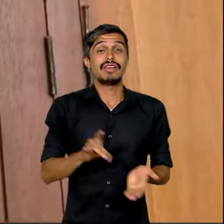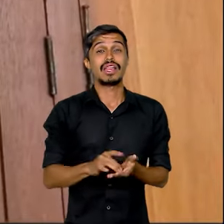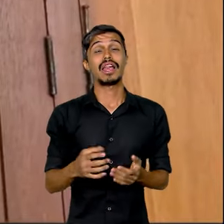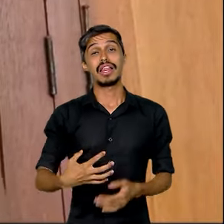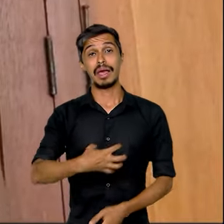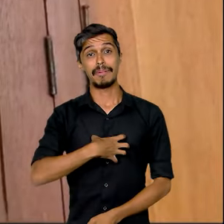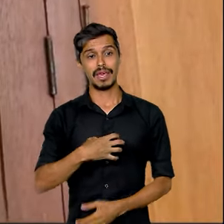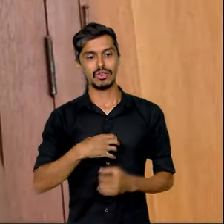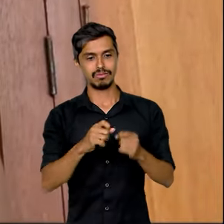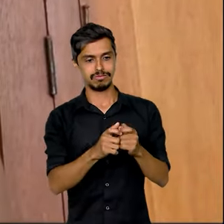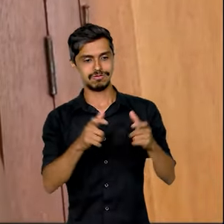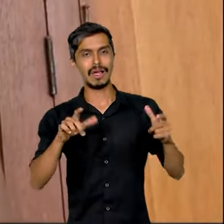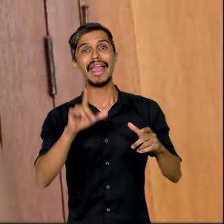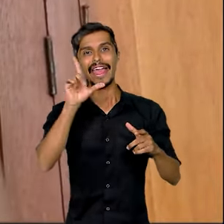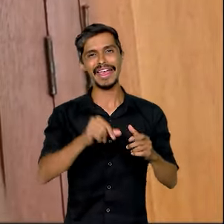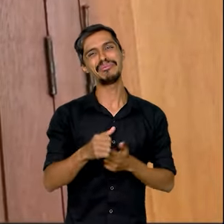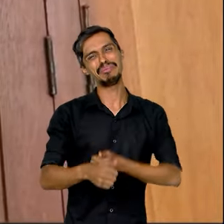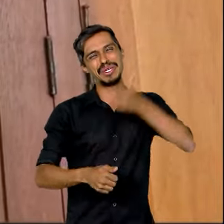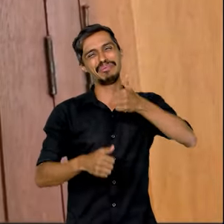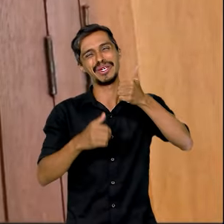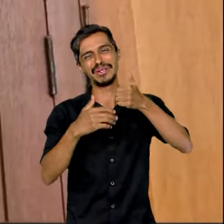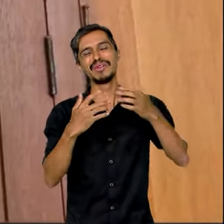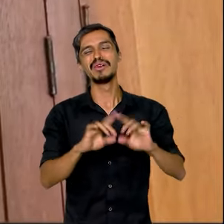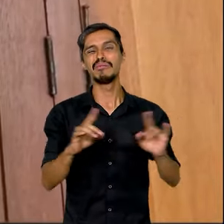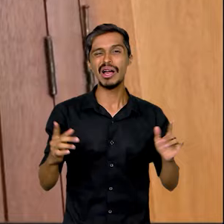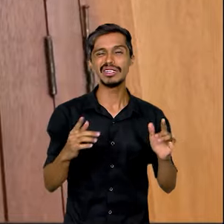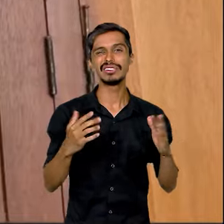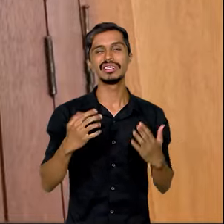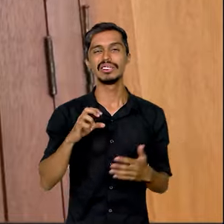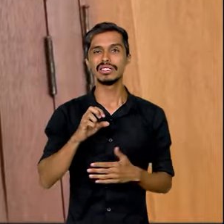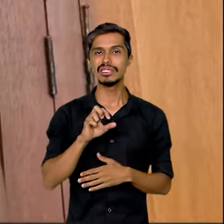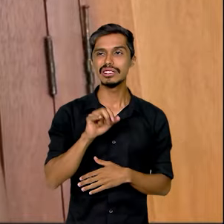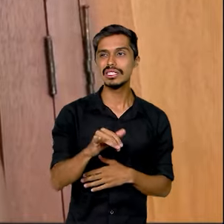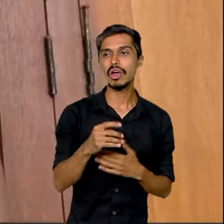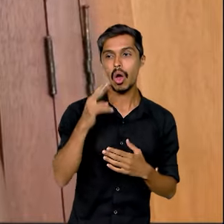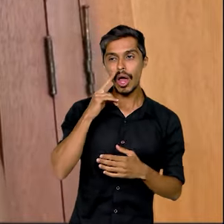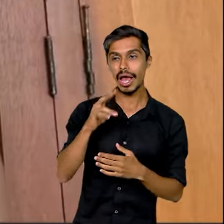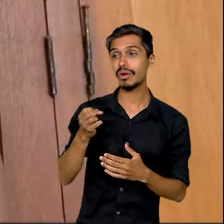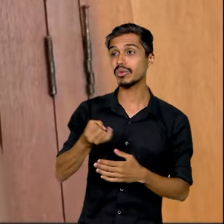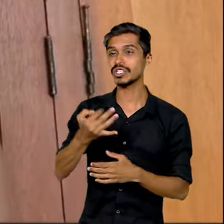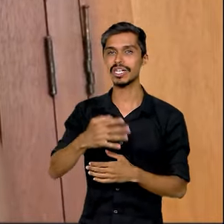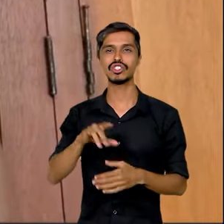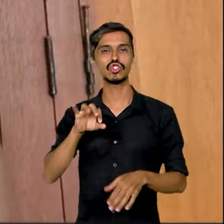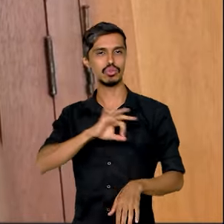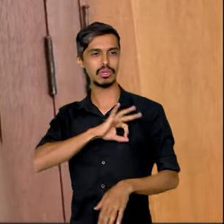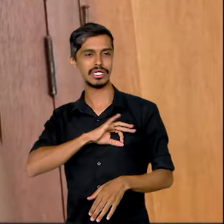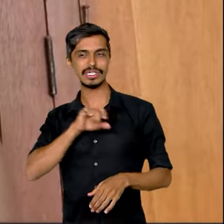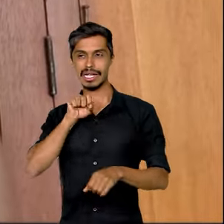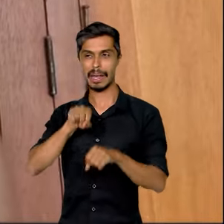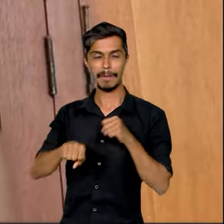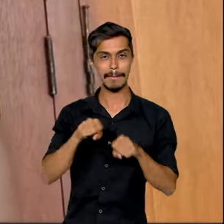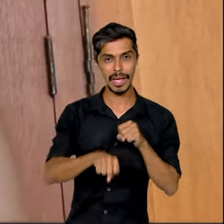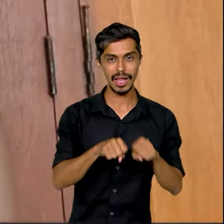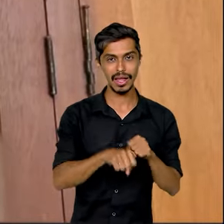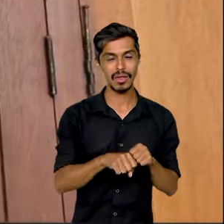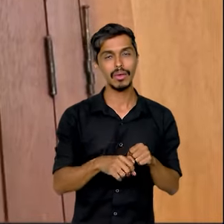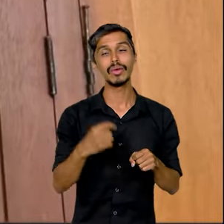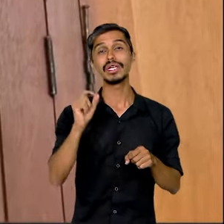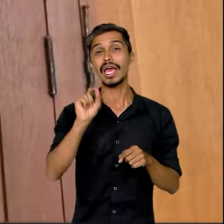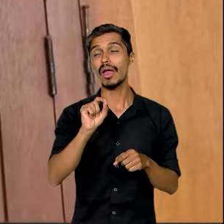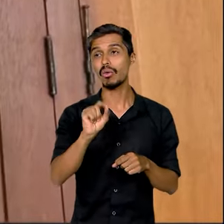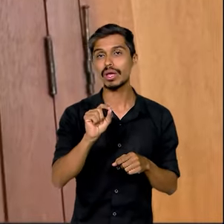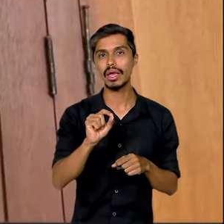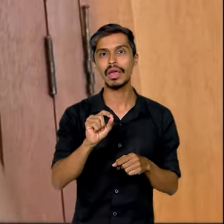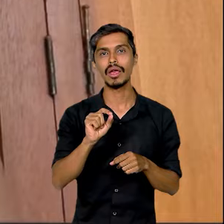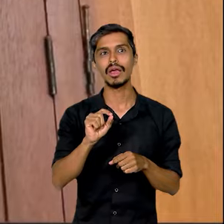primeiro lugar, mas se você olhar a taxa de letalidade policial, que é o assassinato por